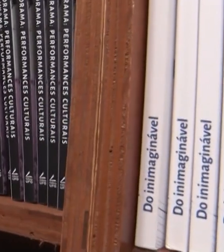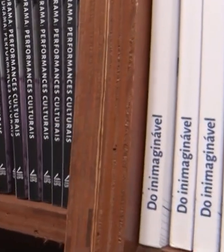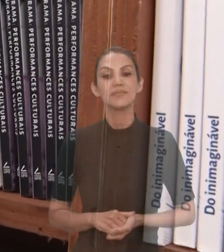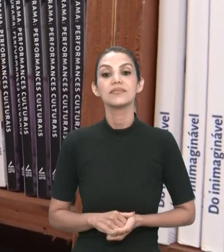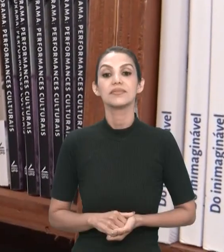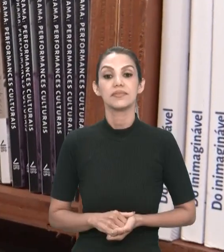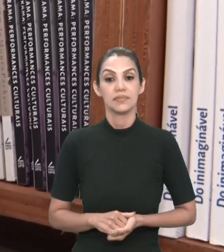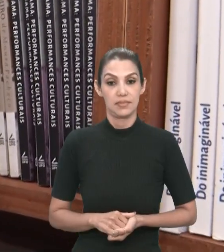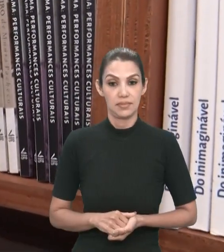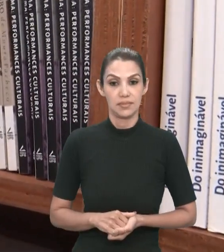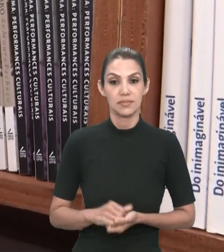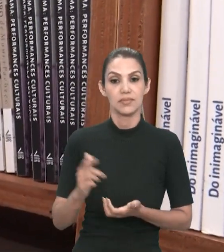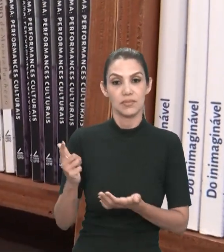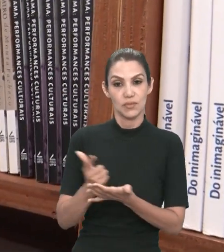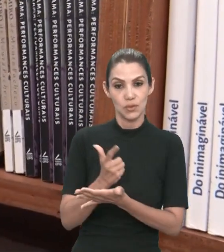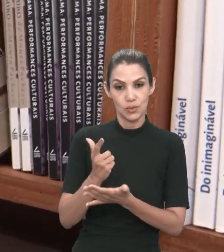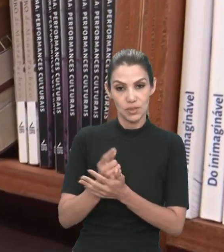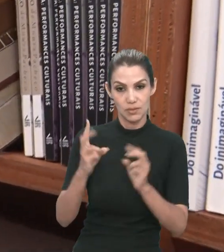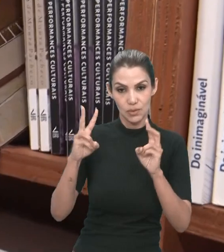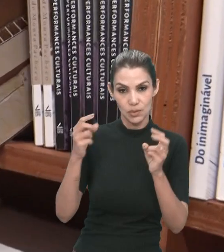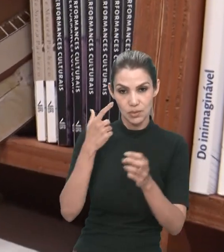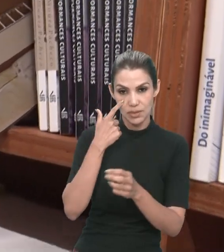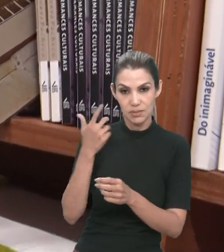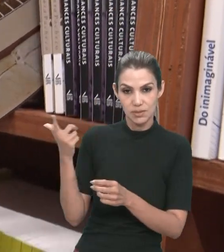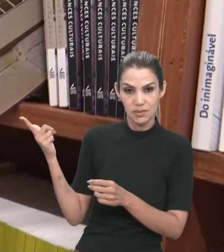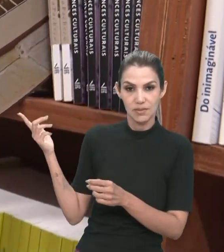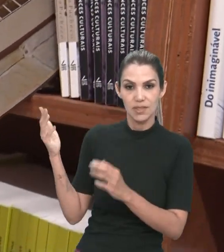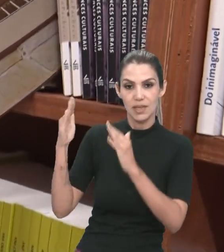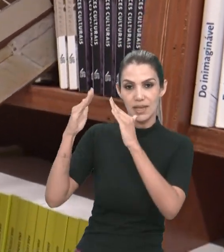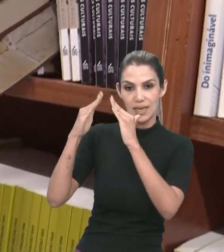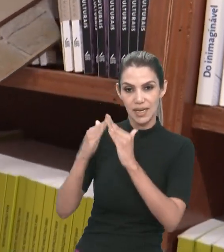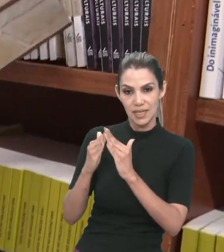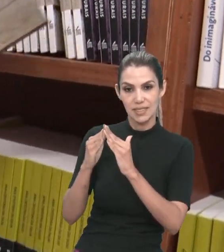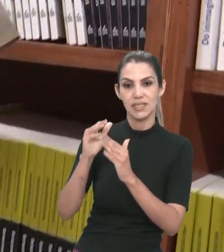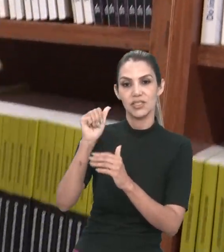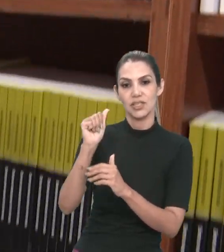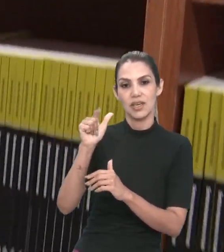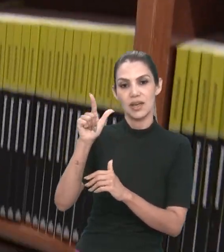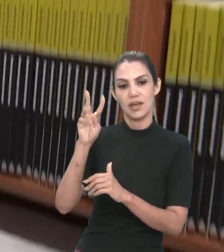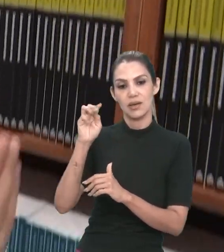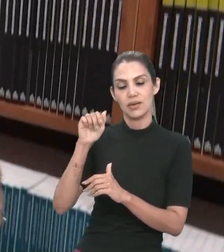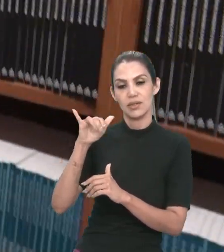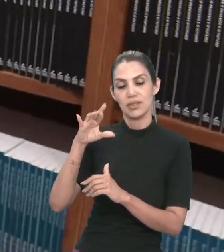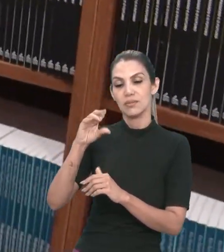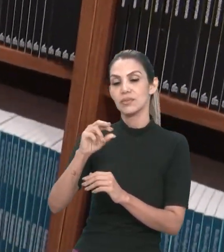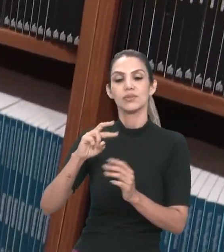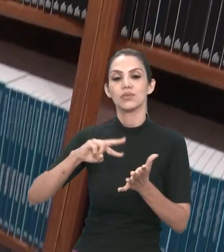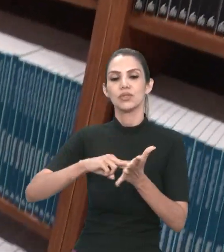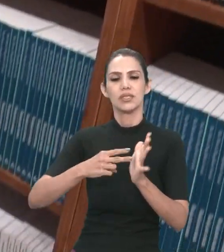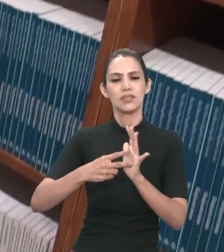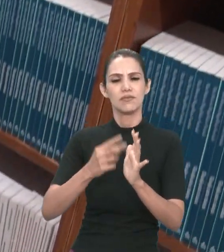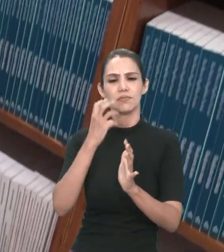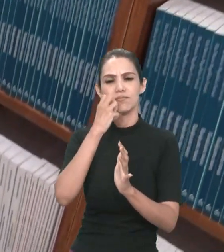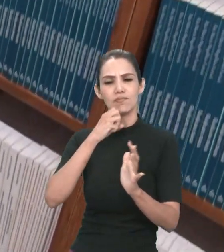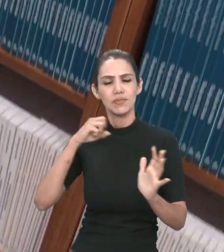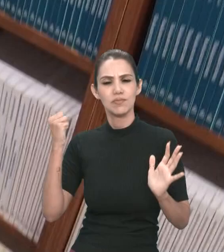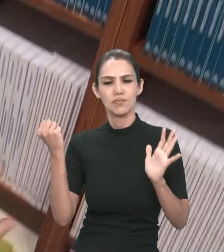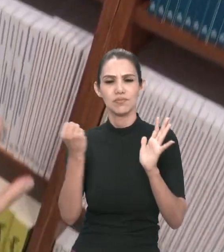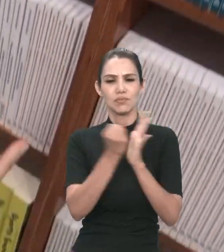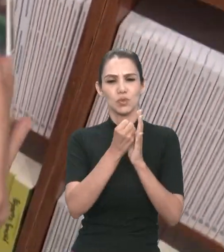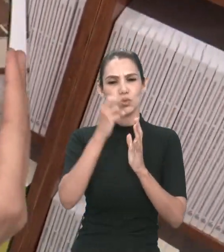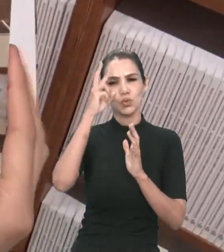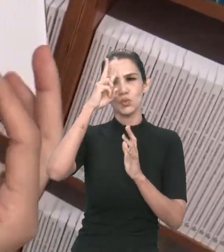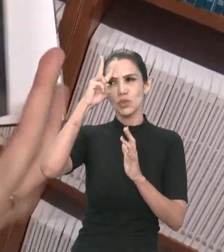O livro A Casa de Altamiro de Moura Pacheco retrata um patrimônio histórico e cultural de